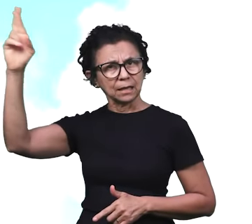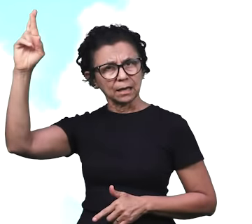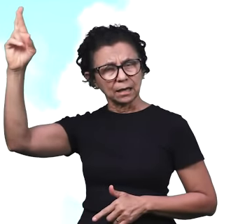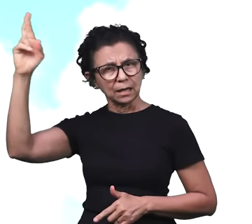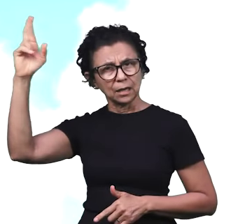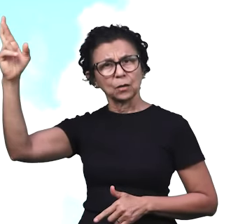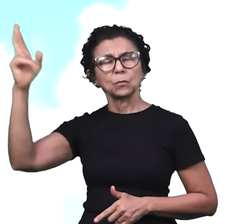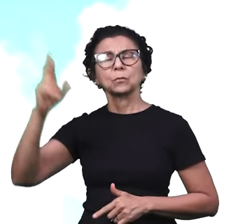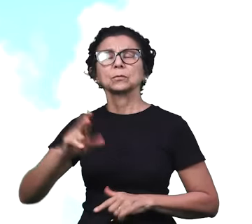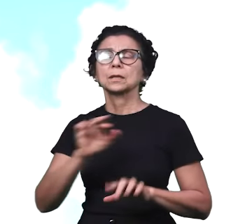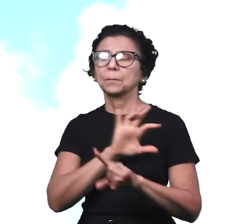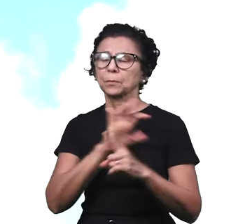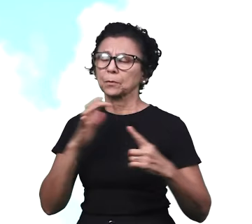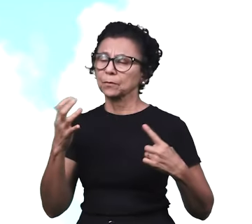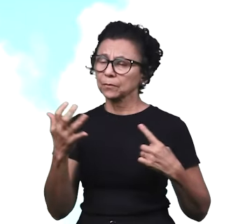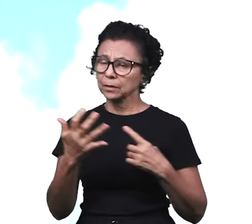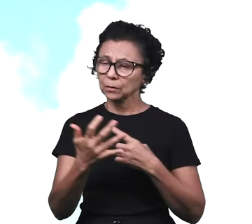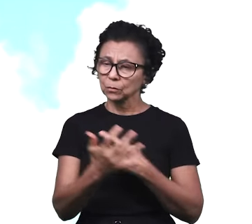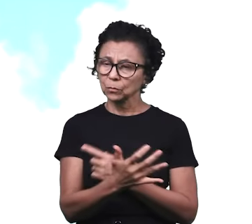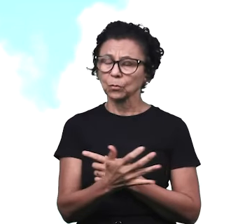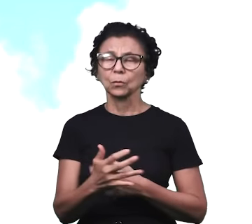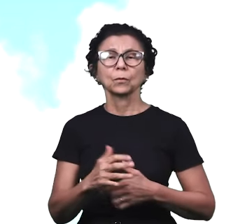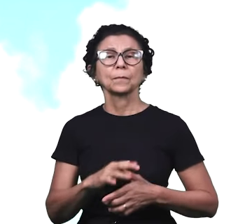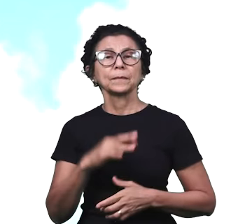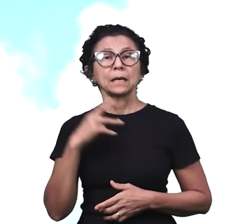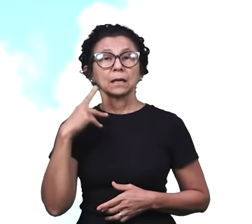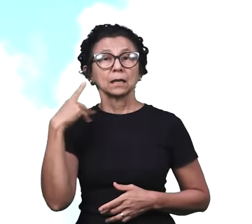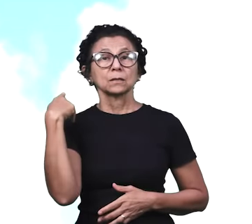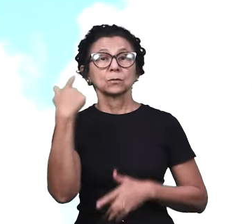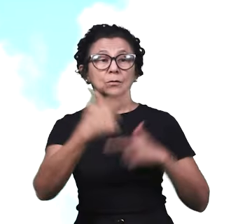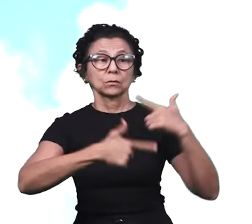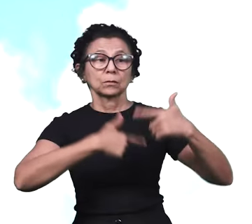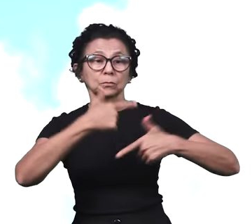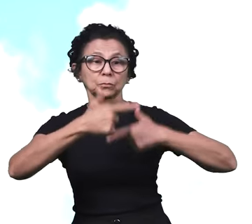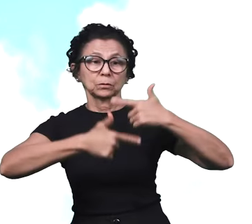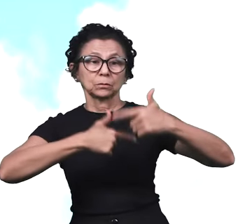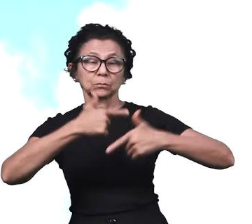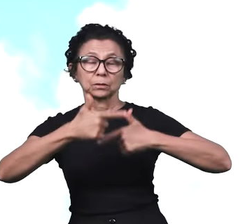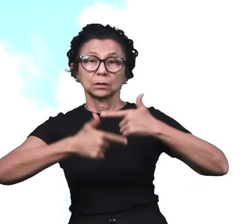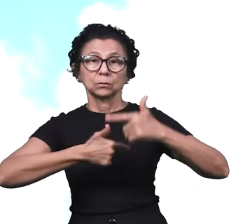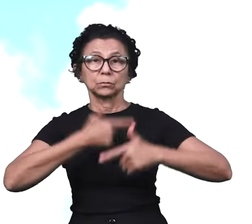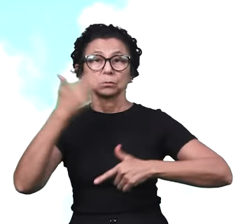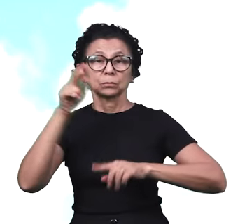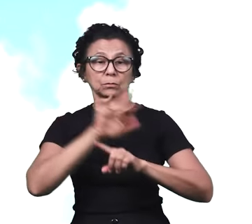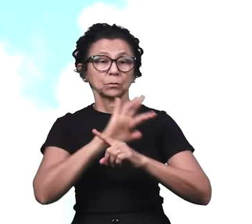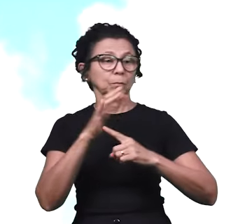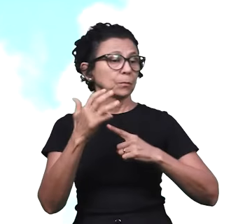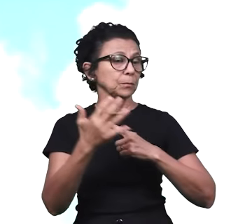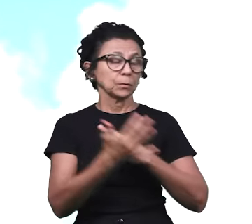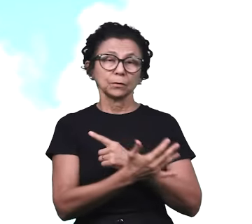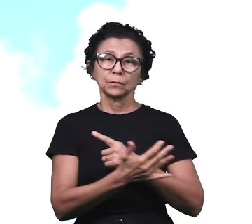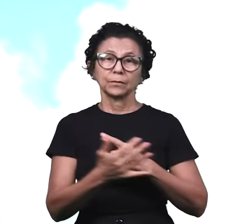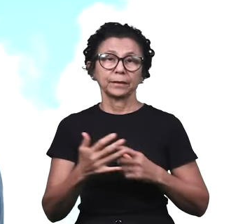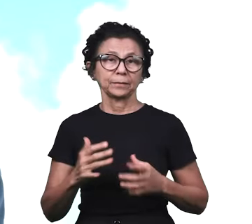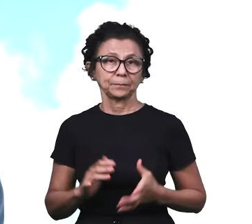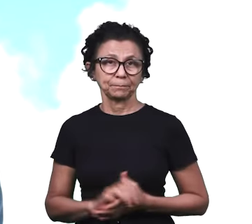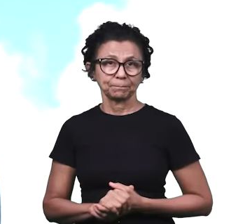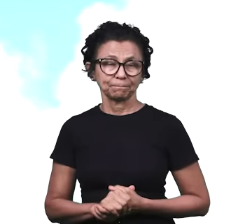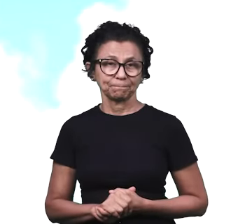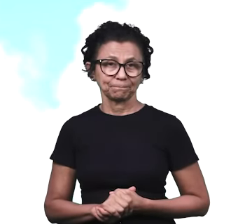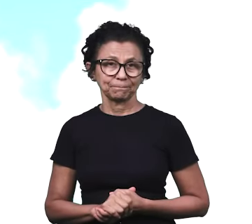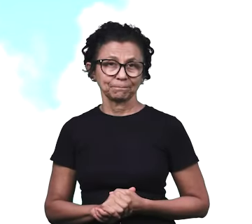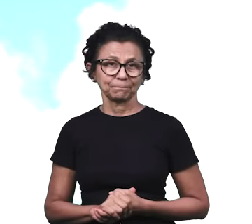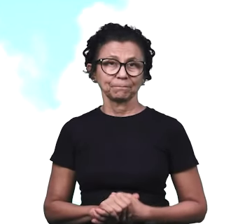batalha. Nós estamos em uma batalha. Você tem que entender isso. É a batalha. A batalha é vida ou morte. O cordeiro, está lá no